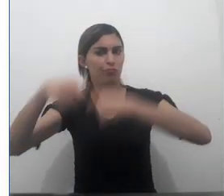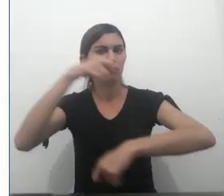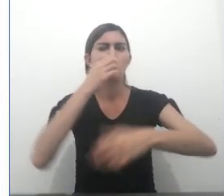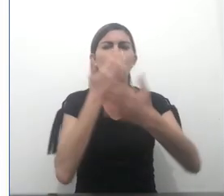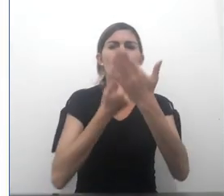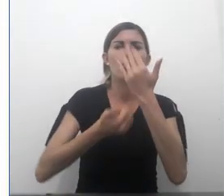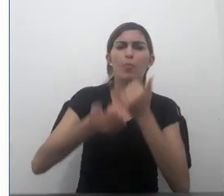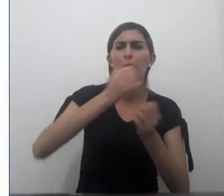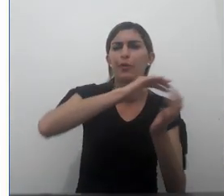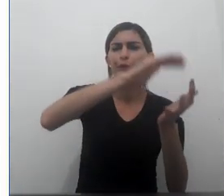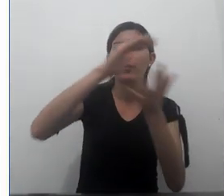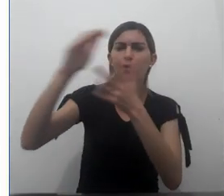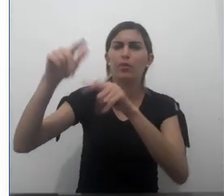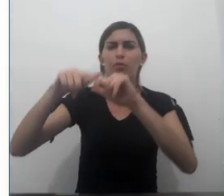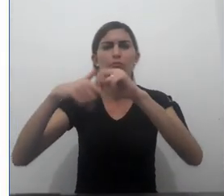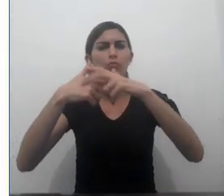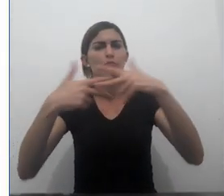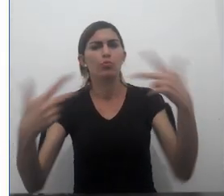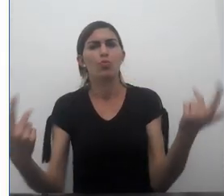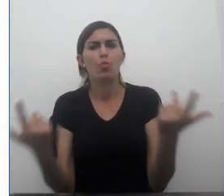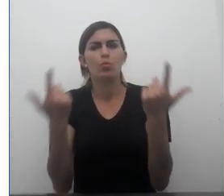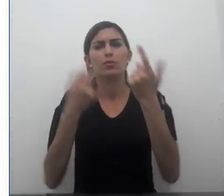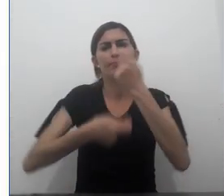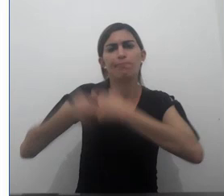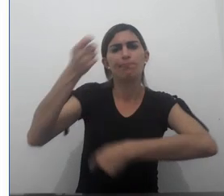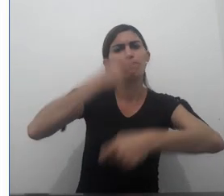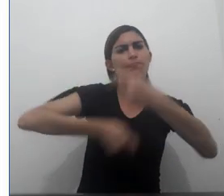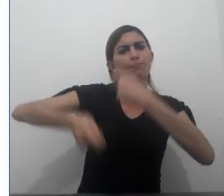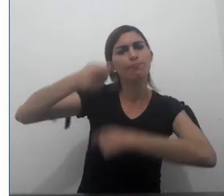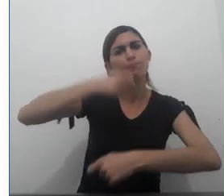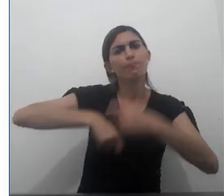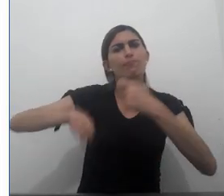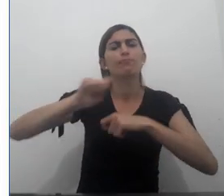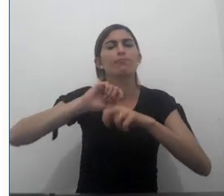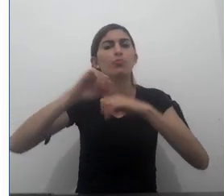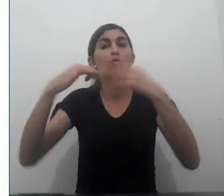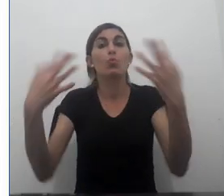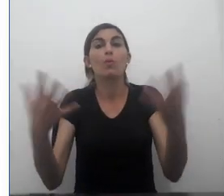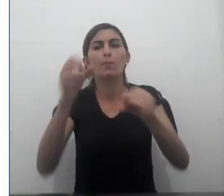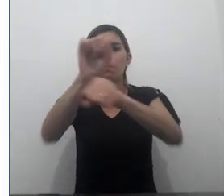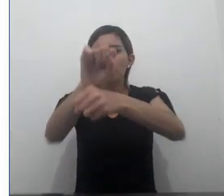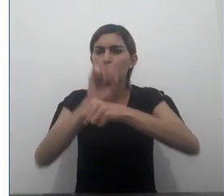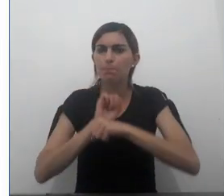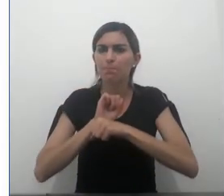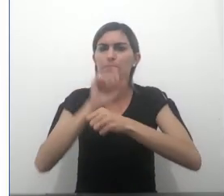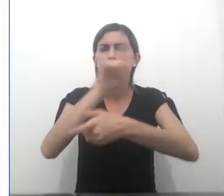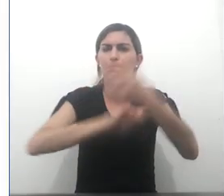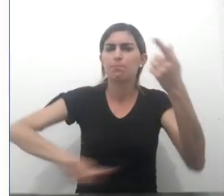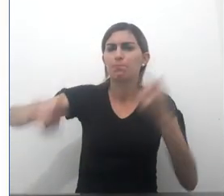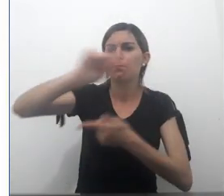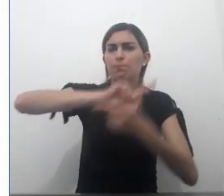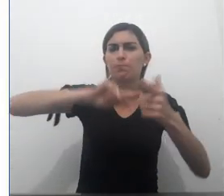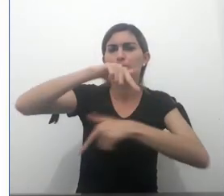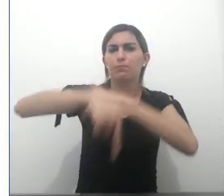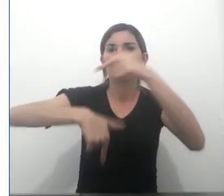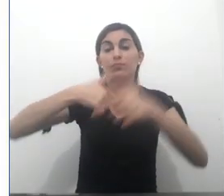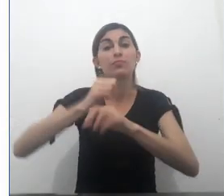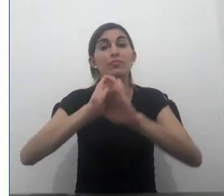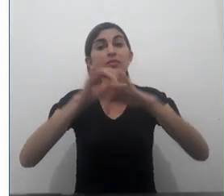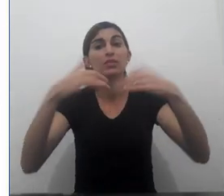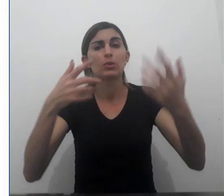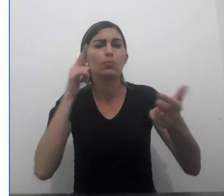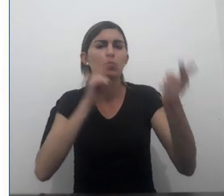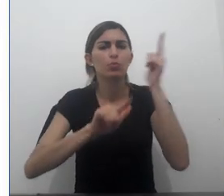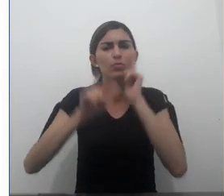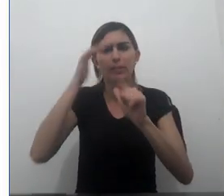quanto de alimento, o quanto de recursos do comércio faltou quando os caminhoneiros deixaram de trabalhar por um tempo. Então,